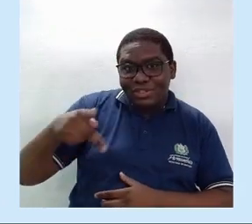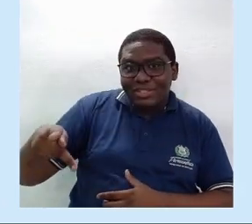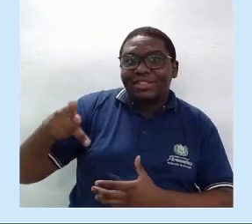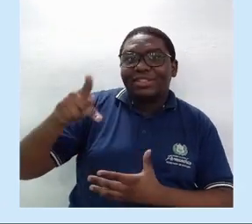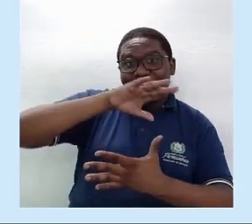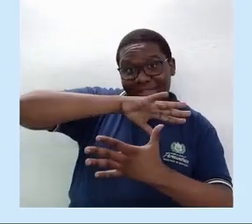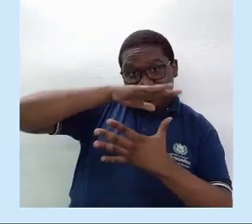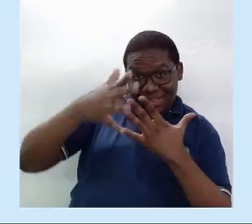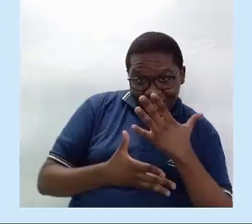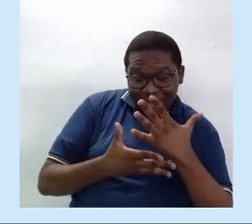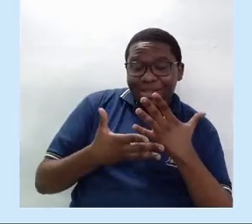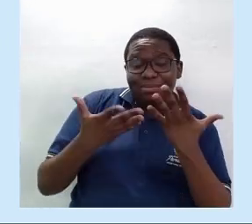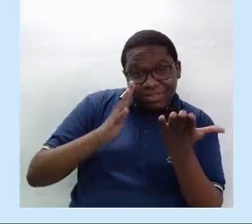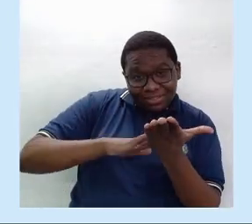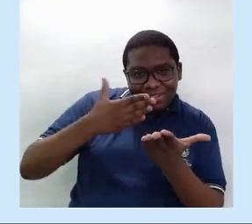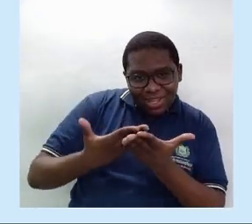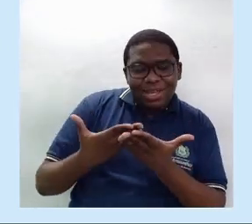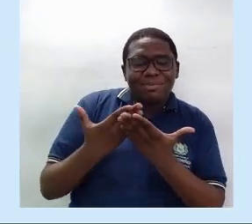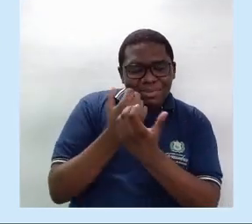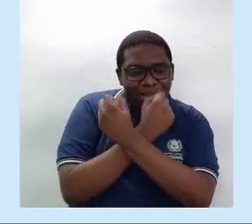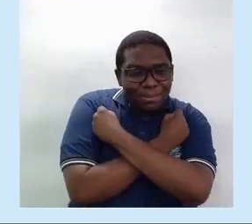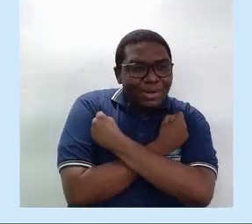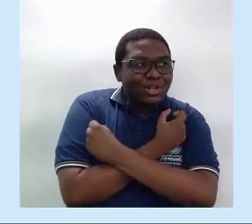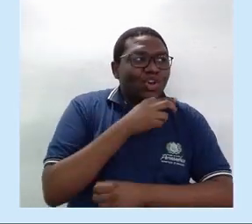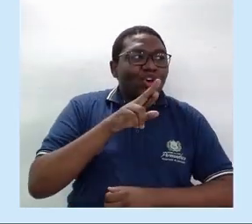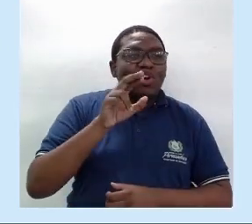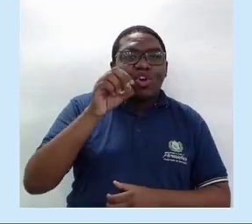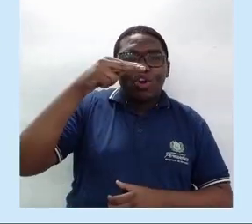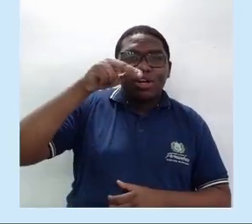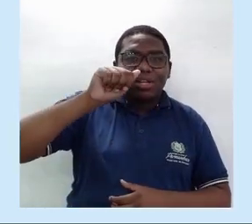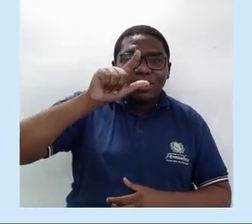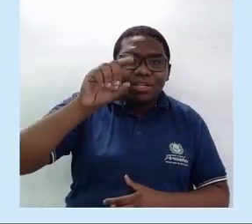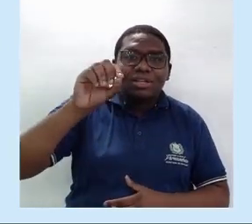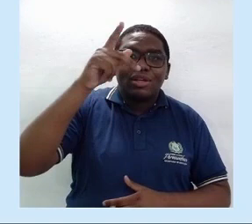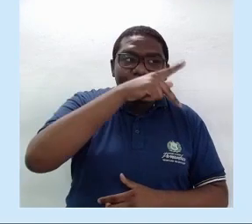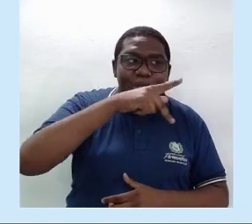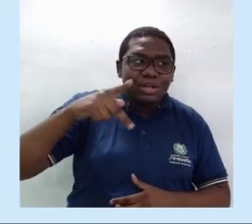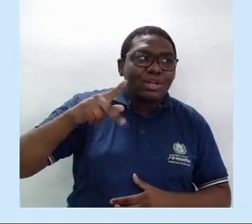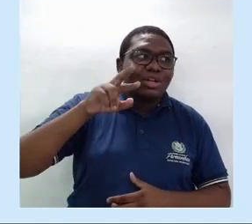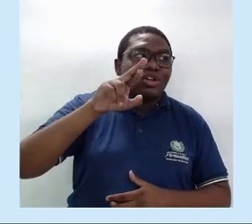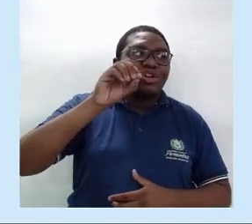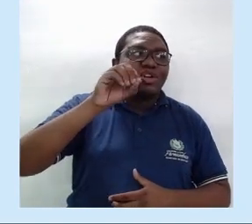professor aqui de Libras, intérprete, a Ronaldo aí no som, a professora